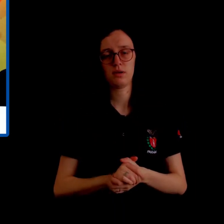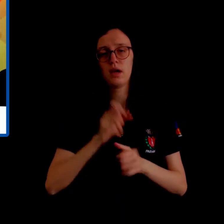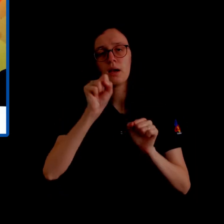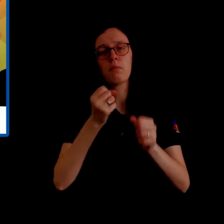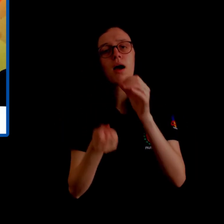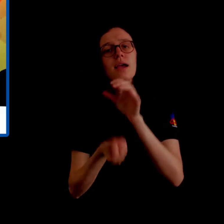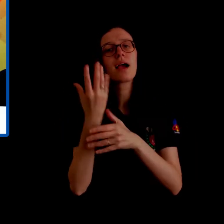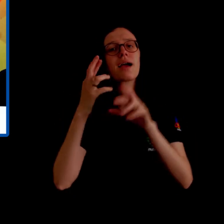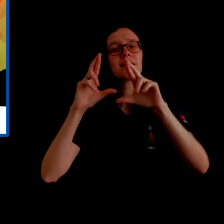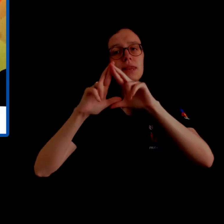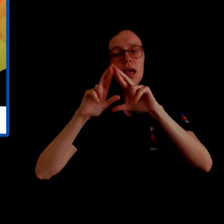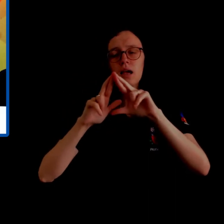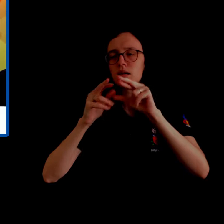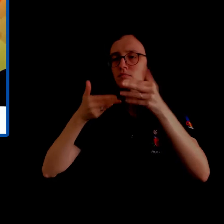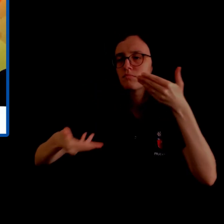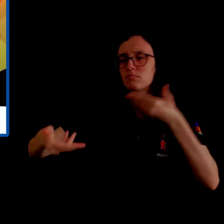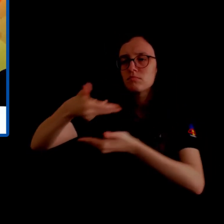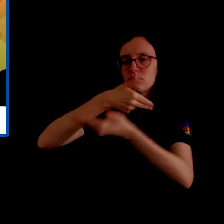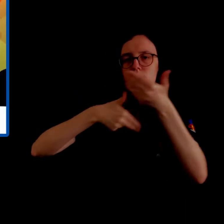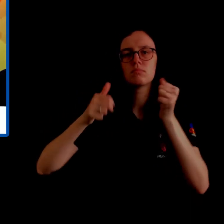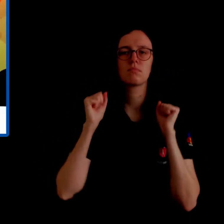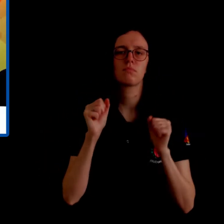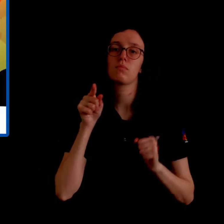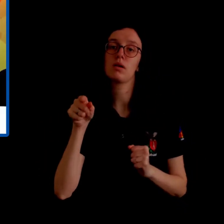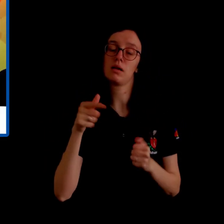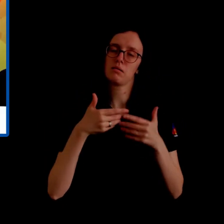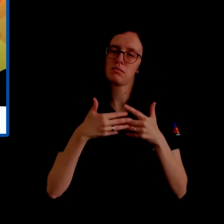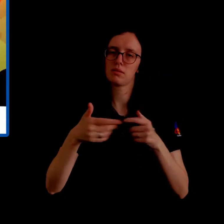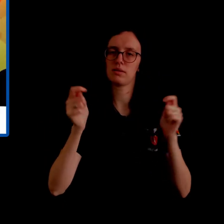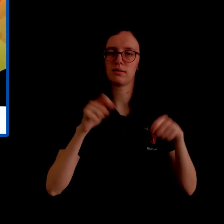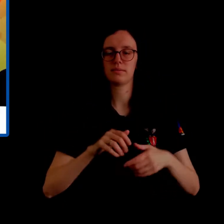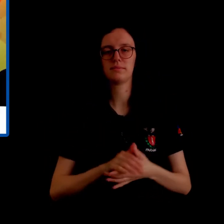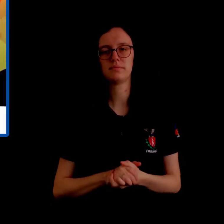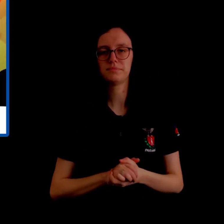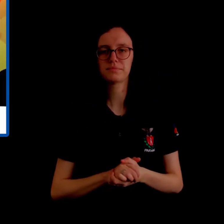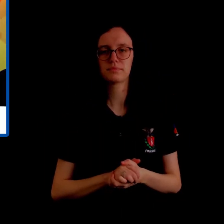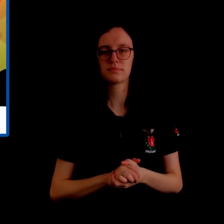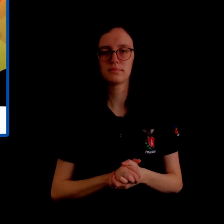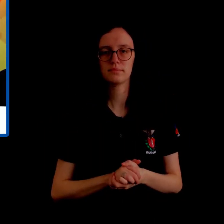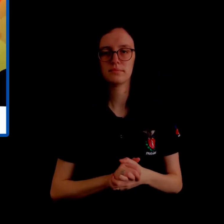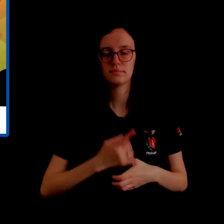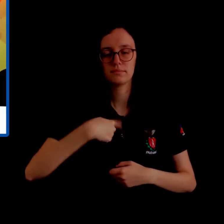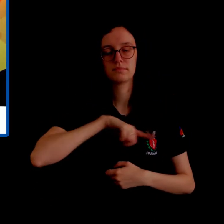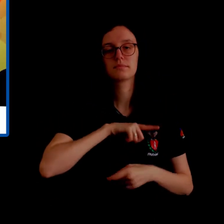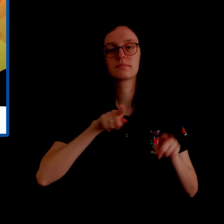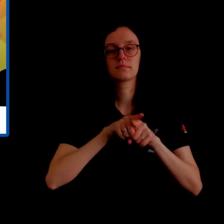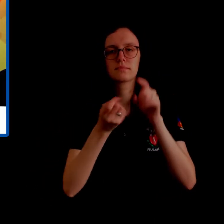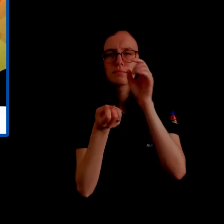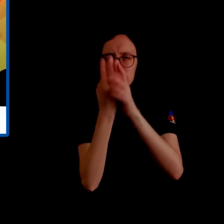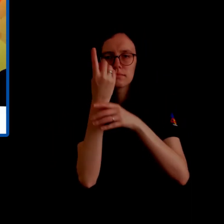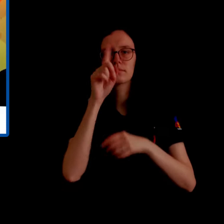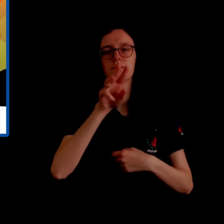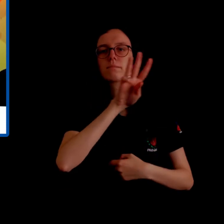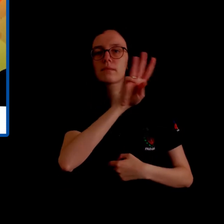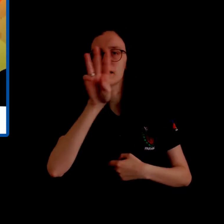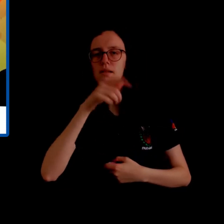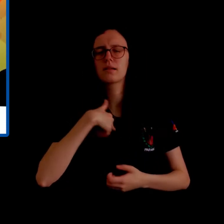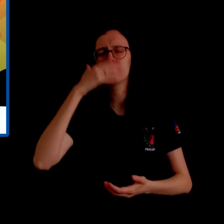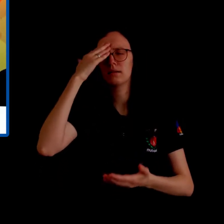todo mundo, e todo mundo pode ter todo mundo, e assim por diante. Nós estamos também construindo um site novo. Acredito que logo nós